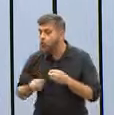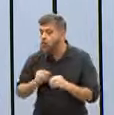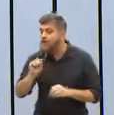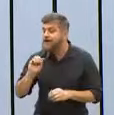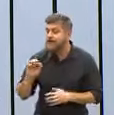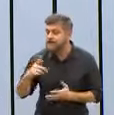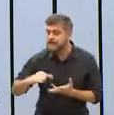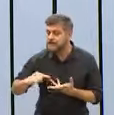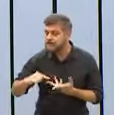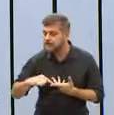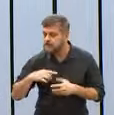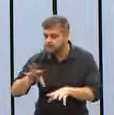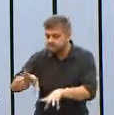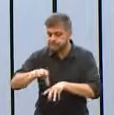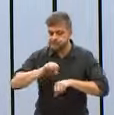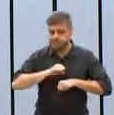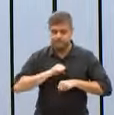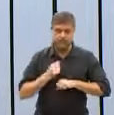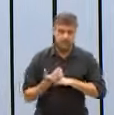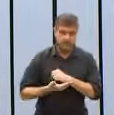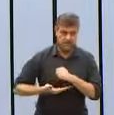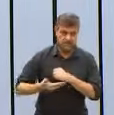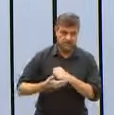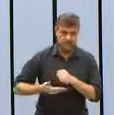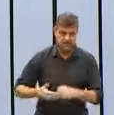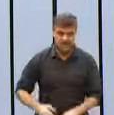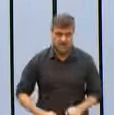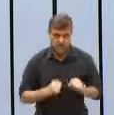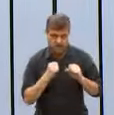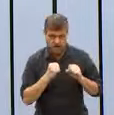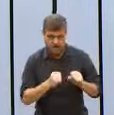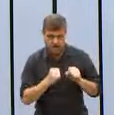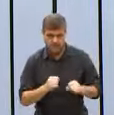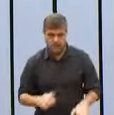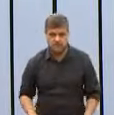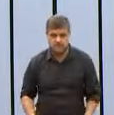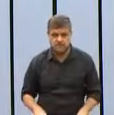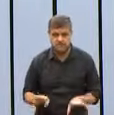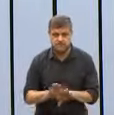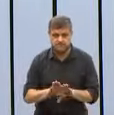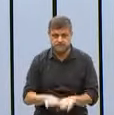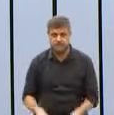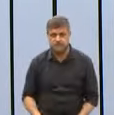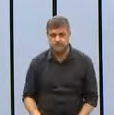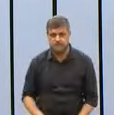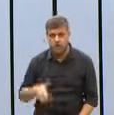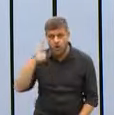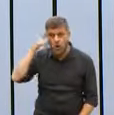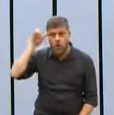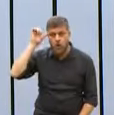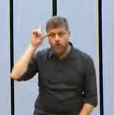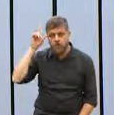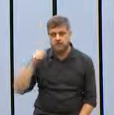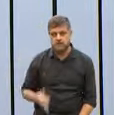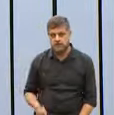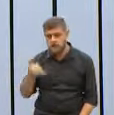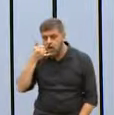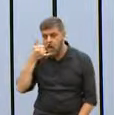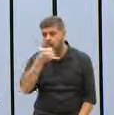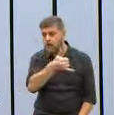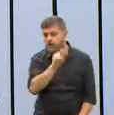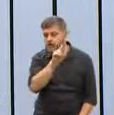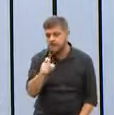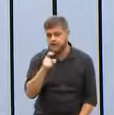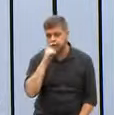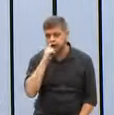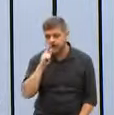do território é fundamental. Até, você me permite a indiscrição? Ontem, domingo, eu liguei para o vereador Zé Carlos, porque